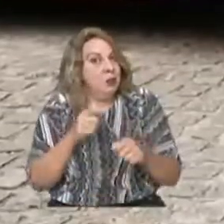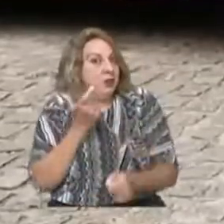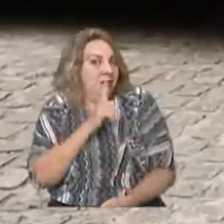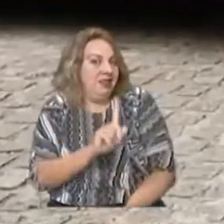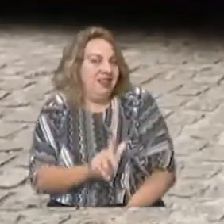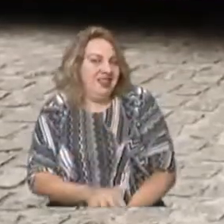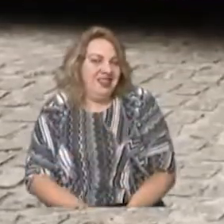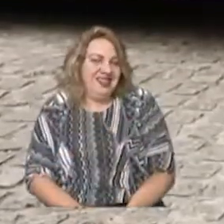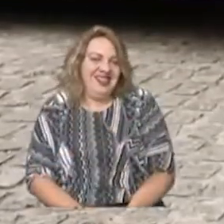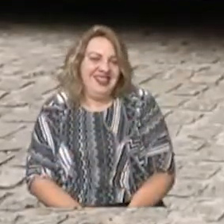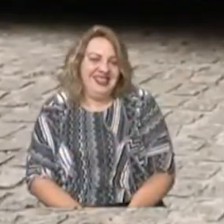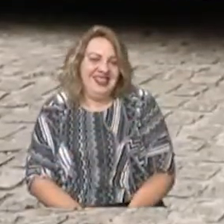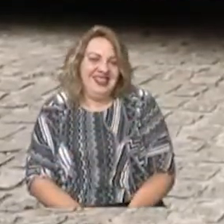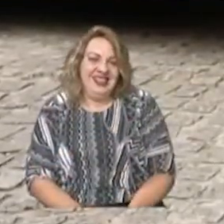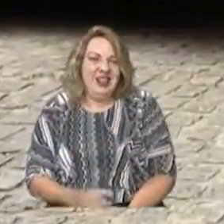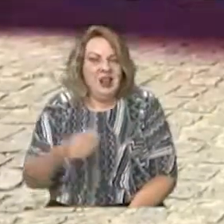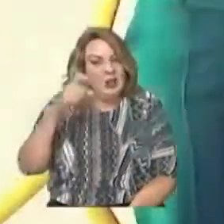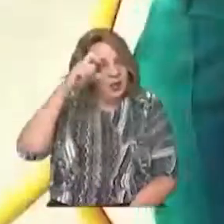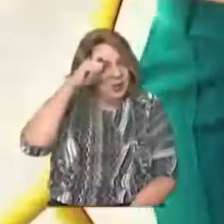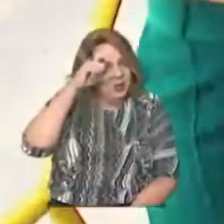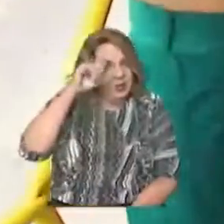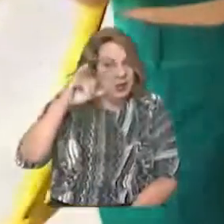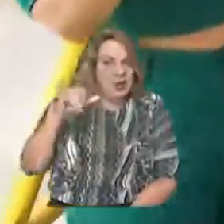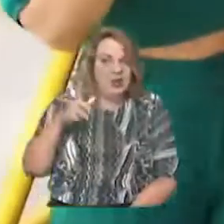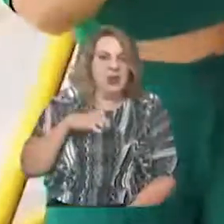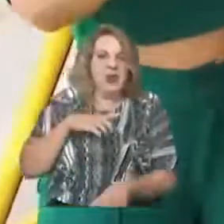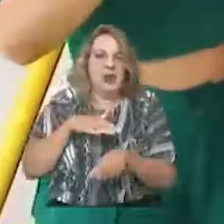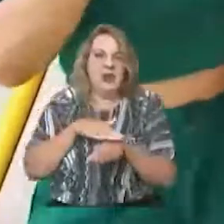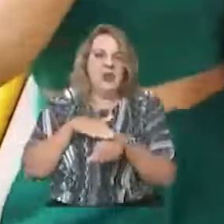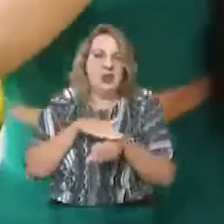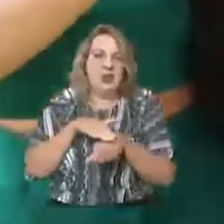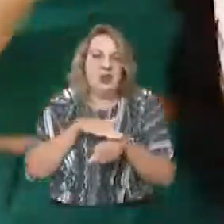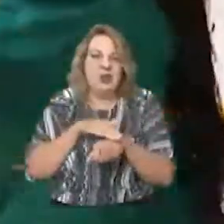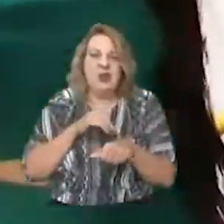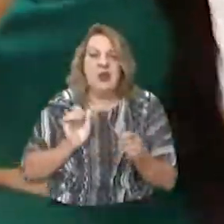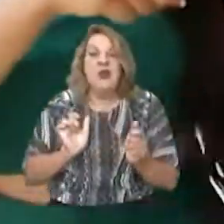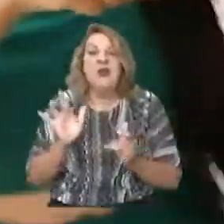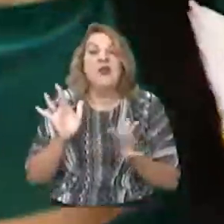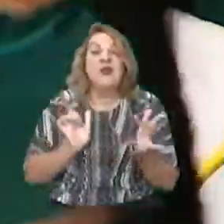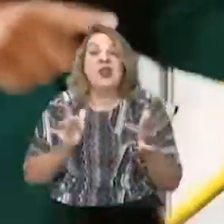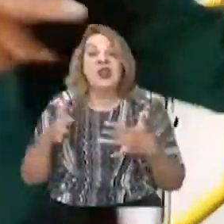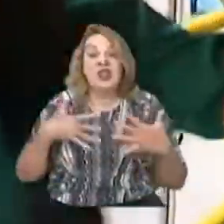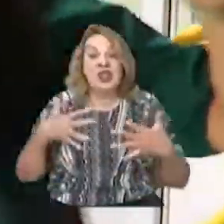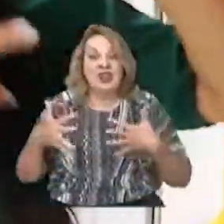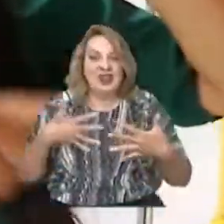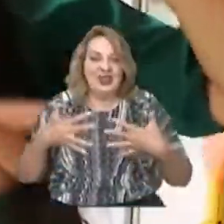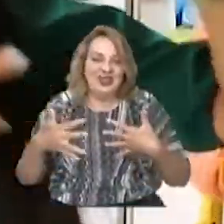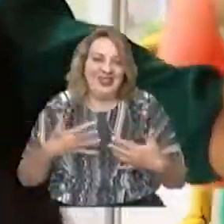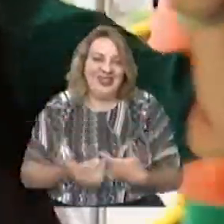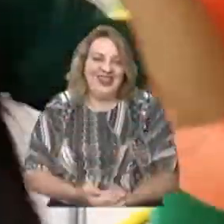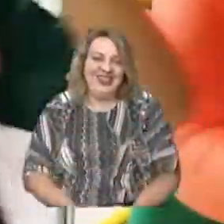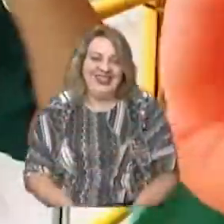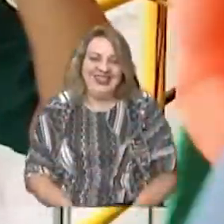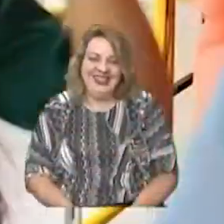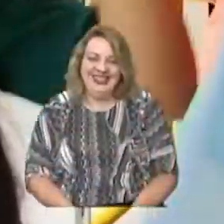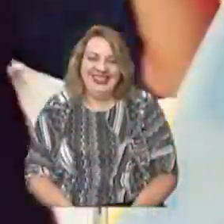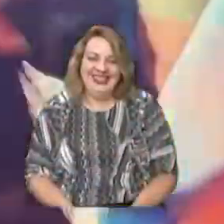aí, gente. E o Jojó, essa figuraça, conversou com o promotor Pé Quente.